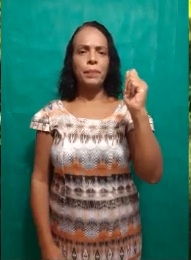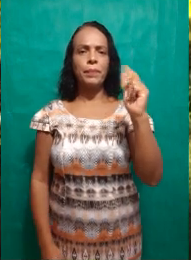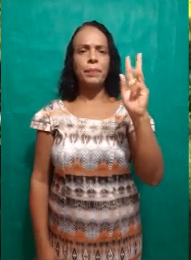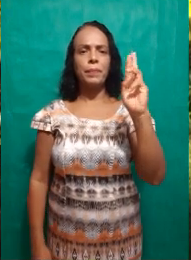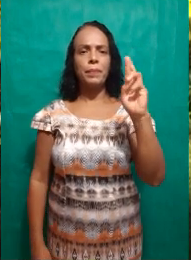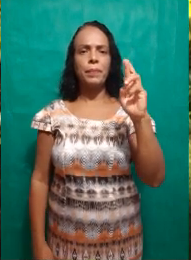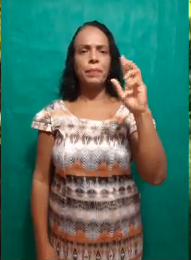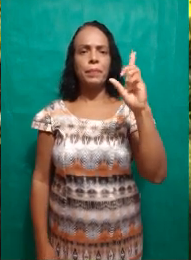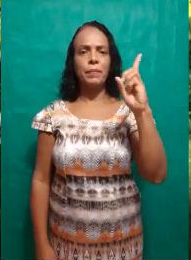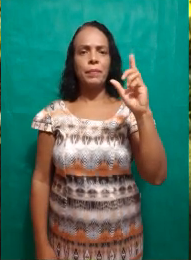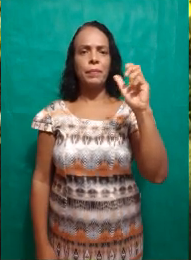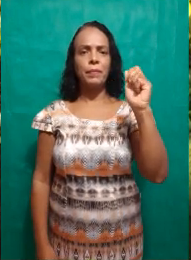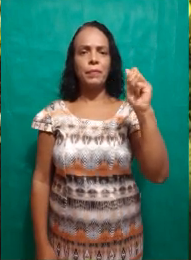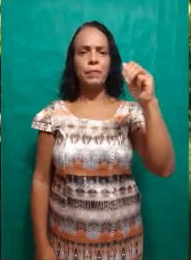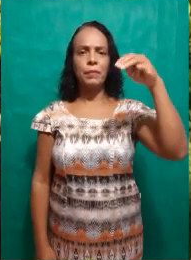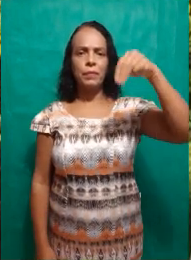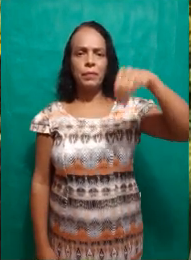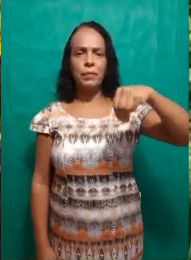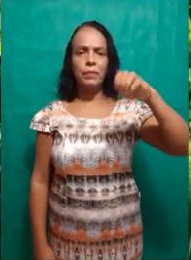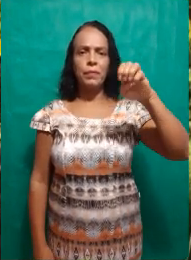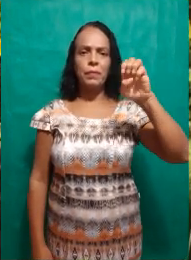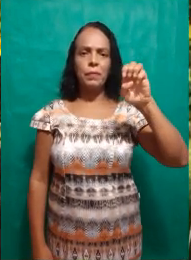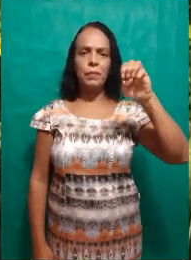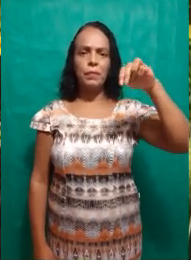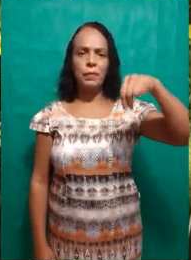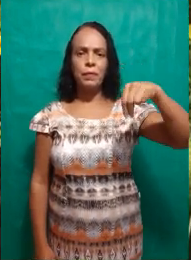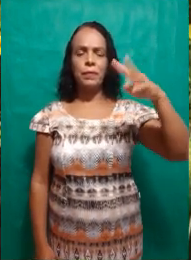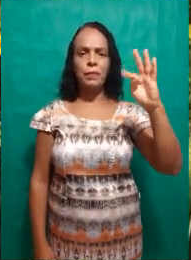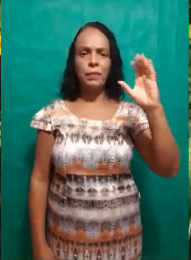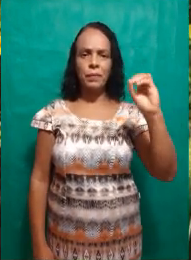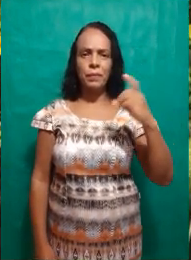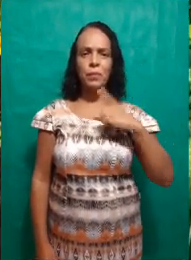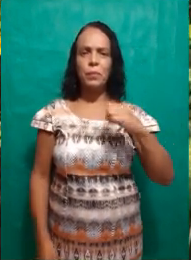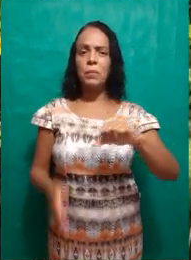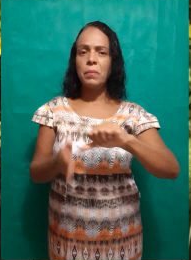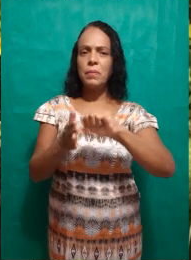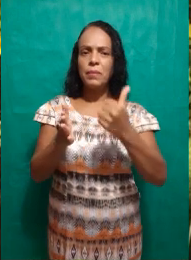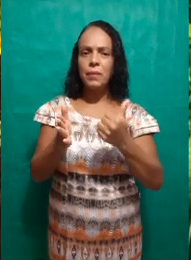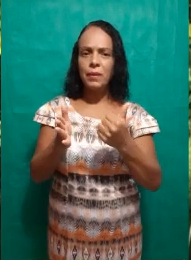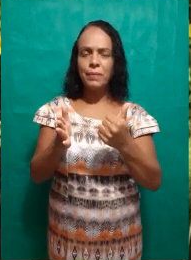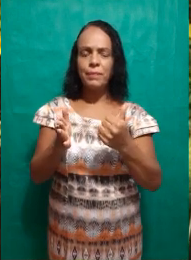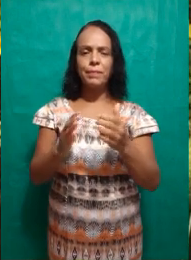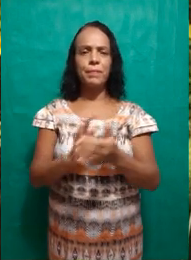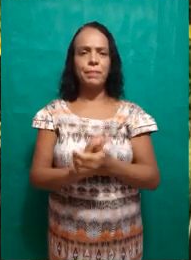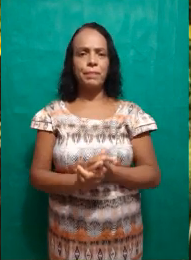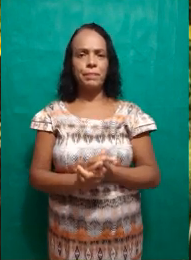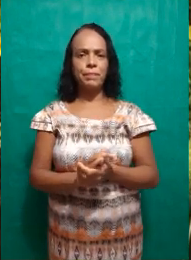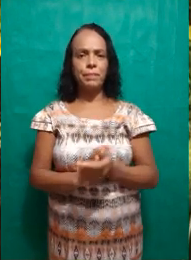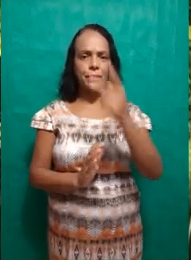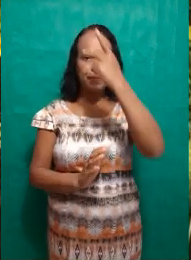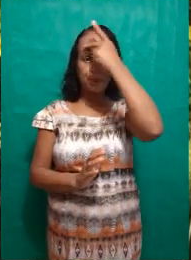que aconteceu dentro da doutrina. Eram